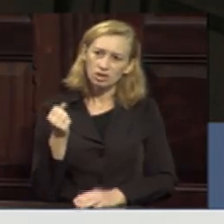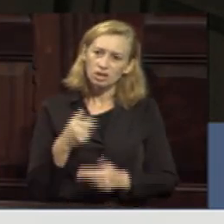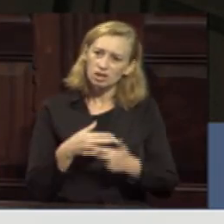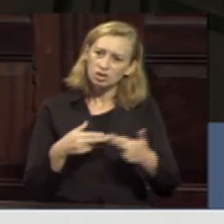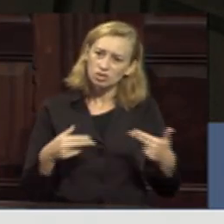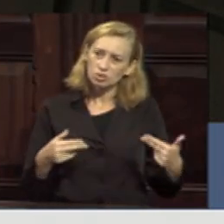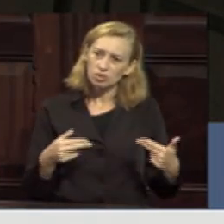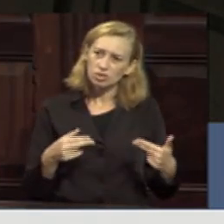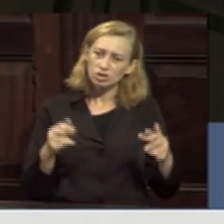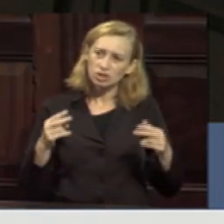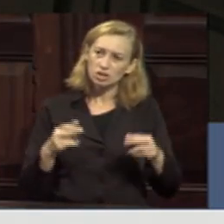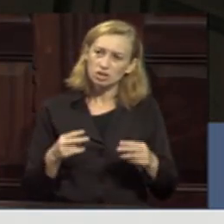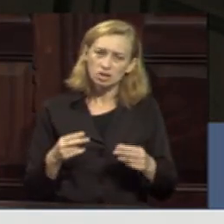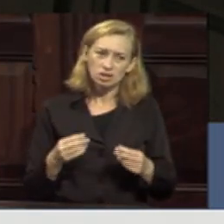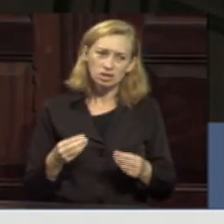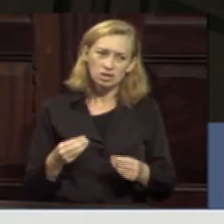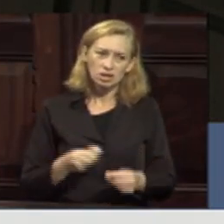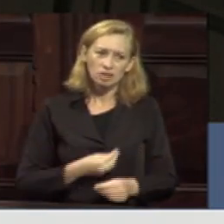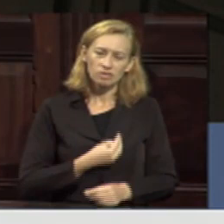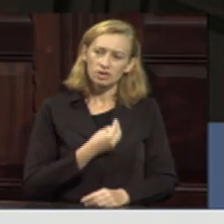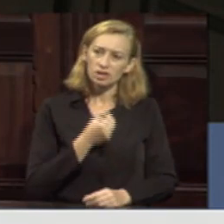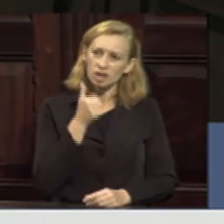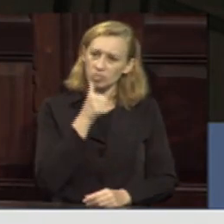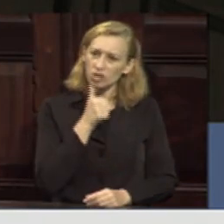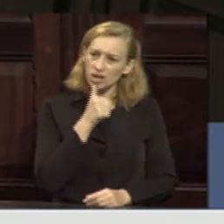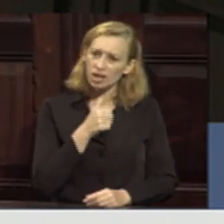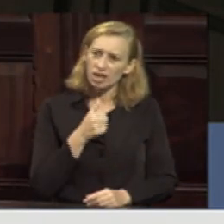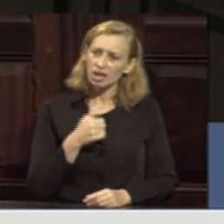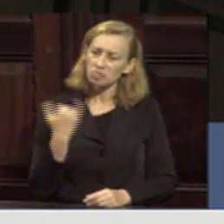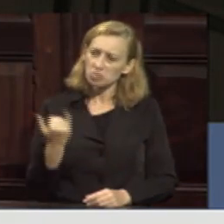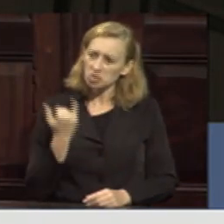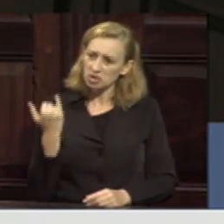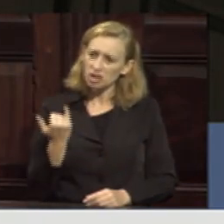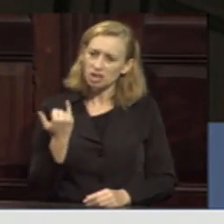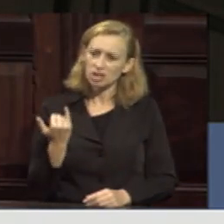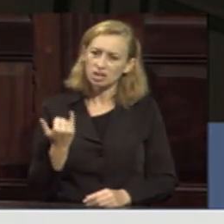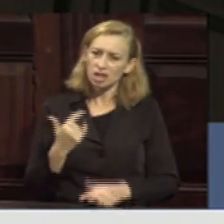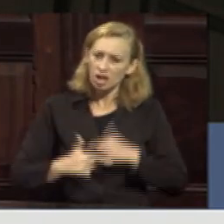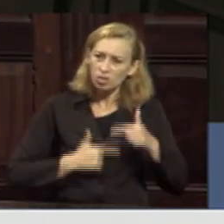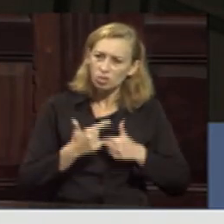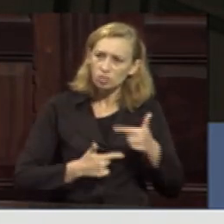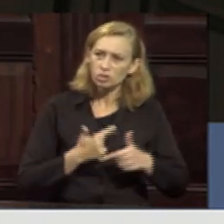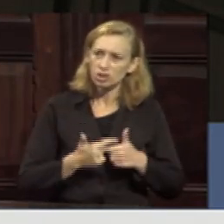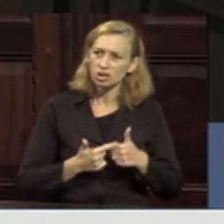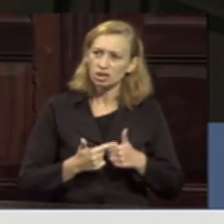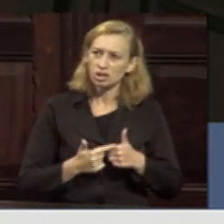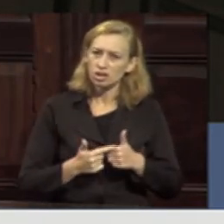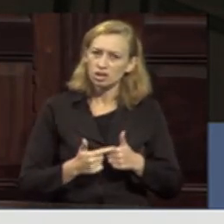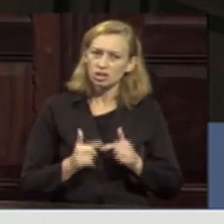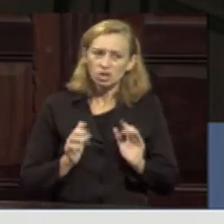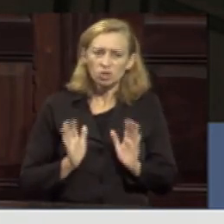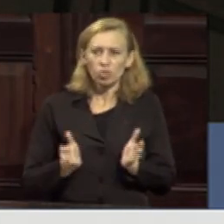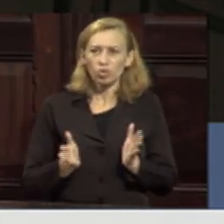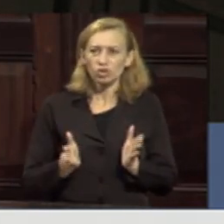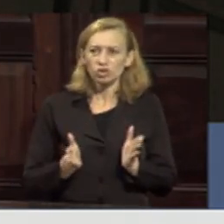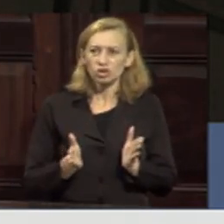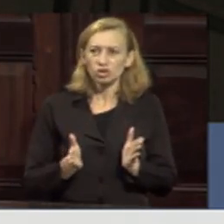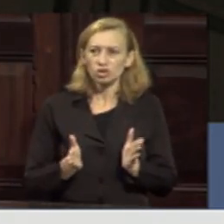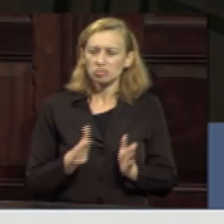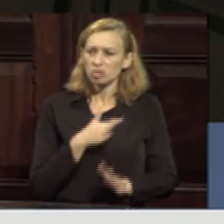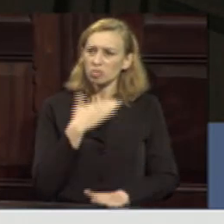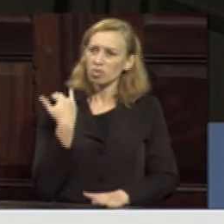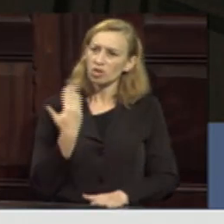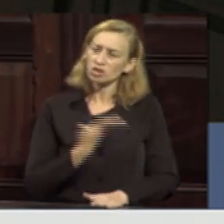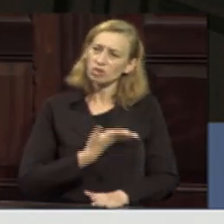É uma ironia, porque, na verdade, isso foi uma execução. Foi um